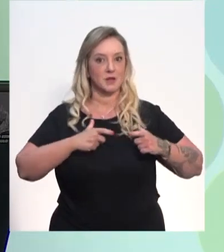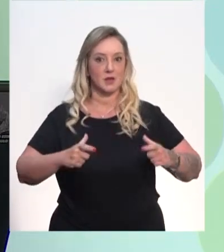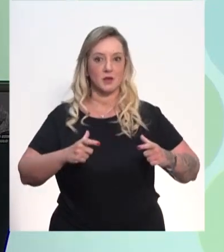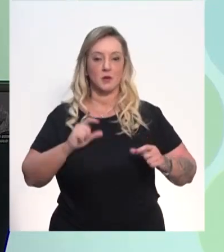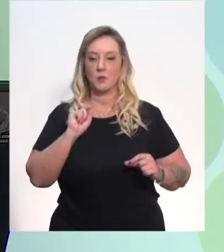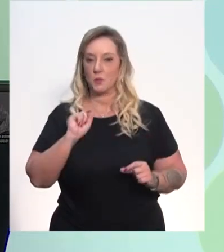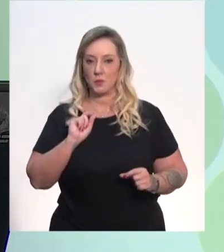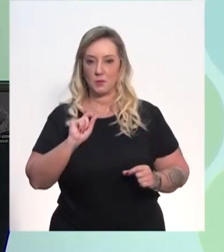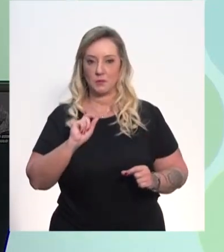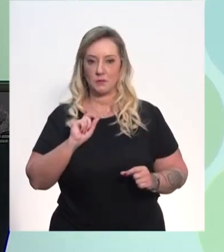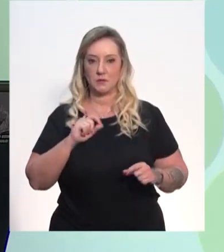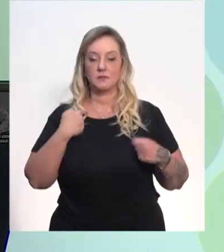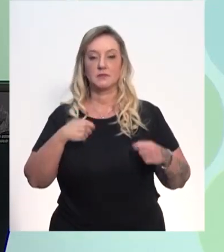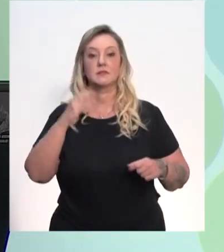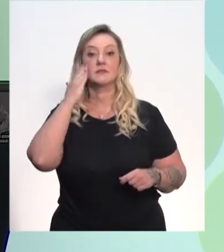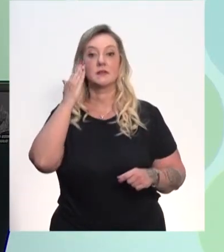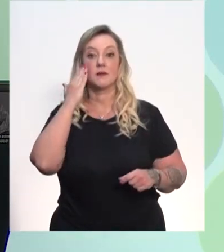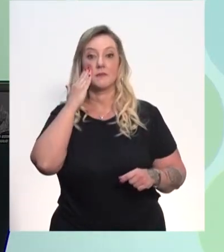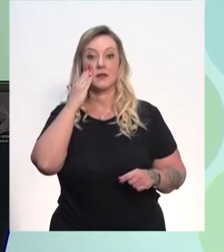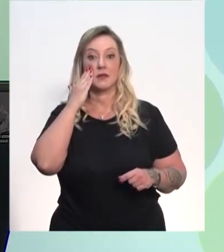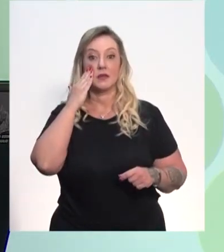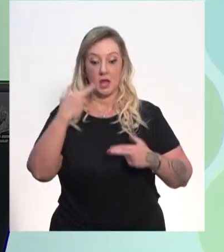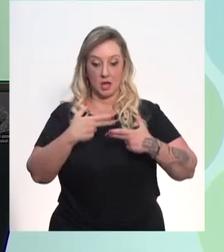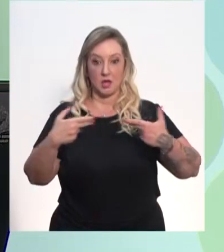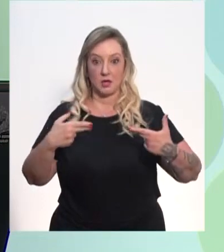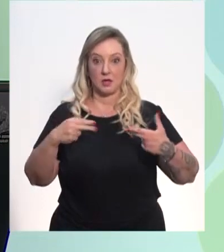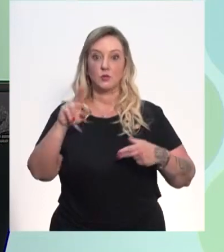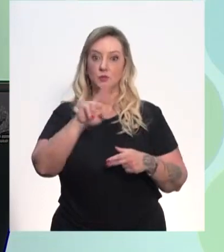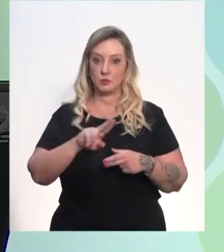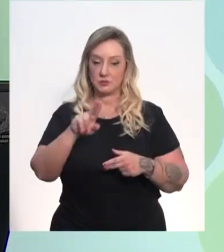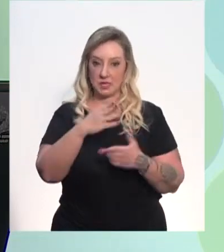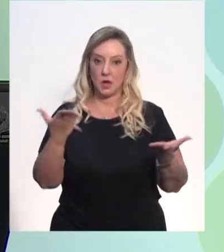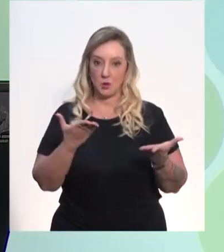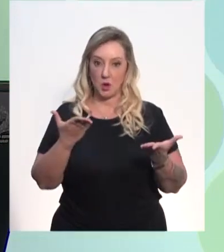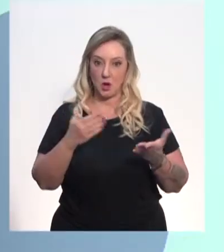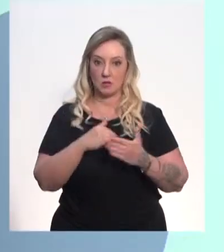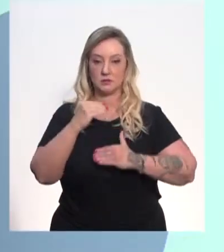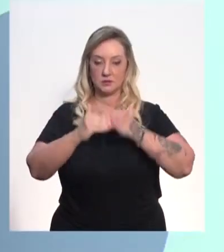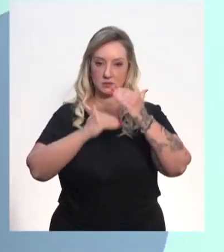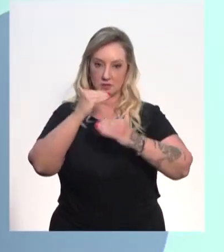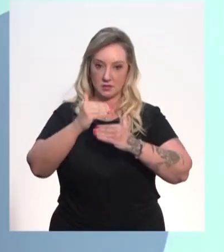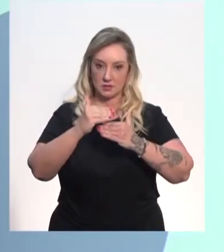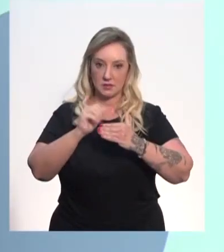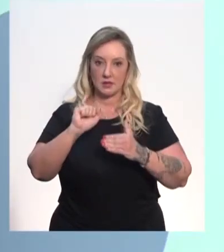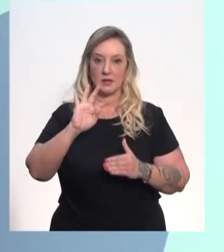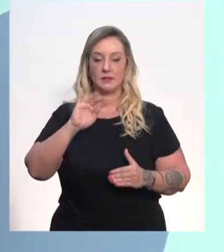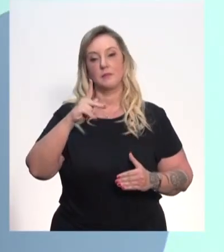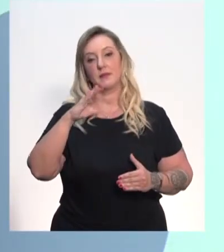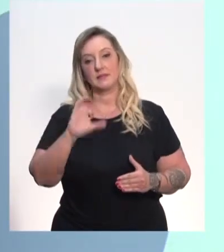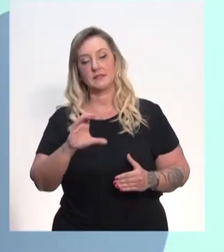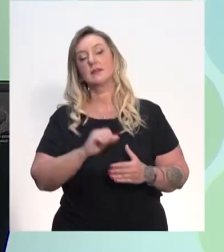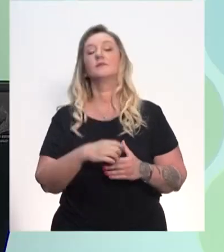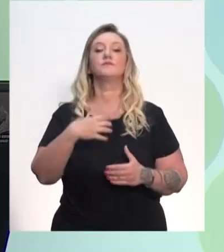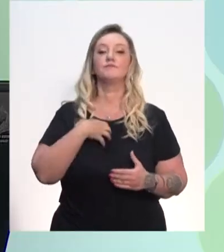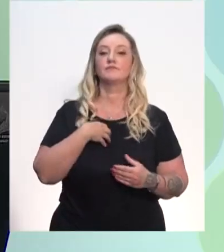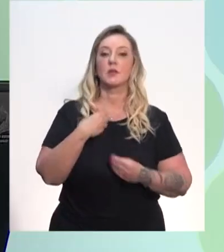que foram sugestões que foram encaminhadas aos nossos gestores, para que as ATPCs fossem desenvolvidas